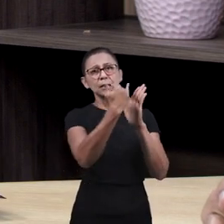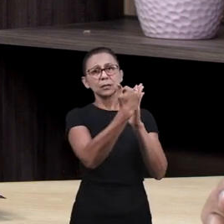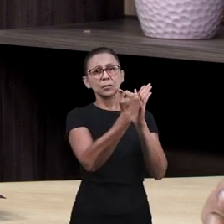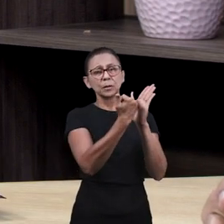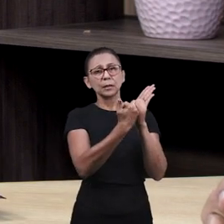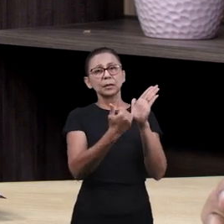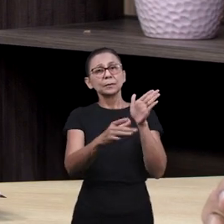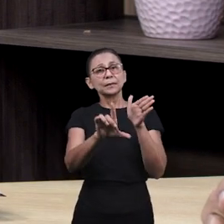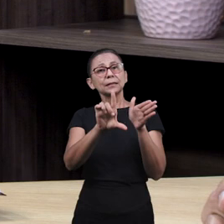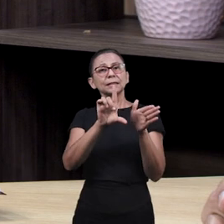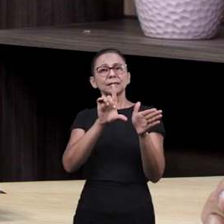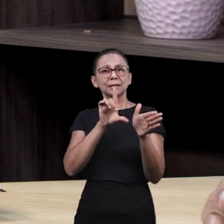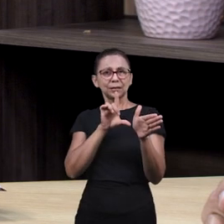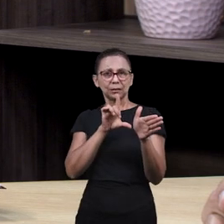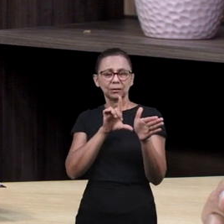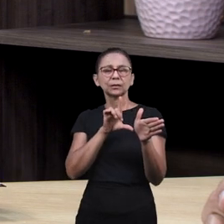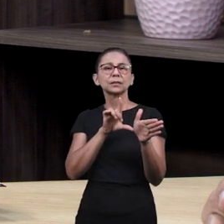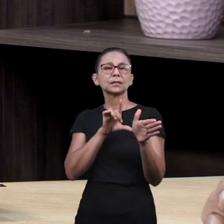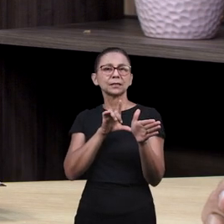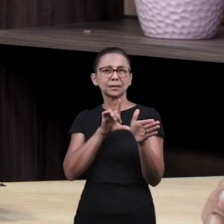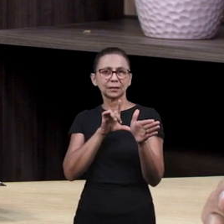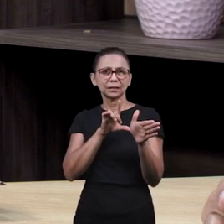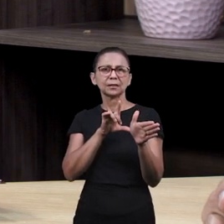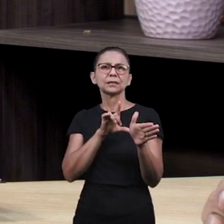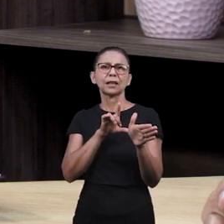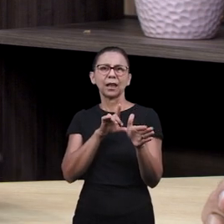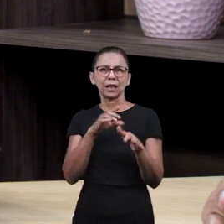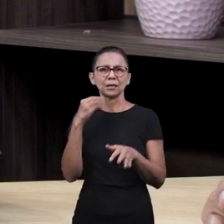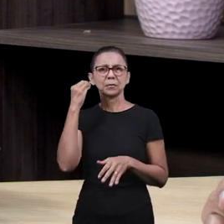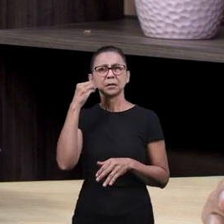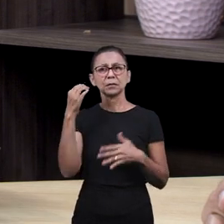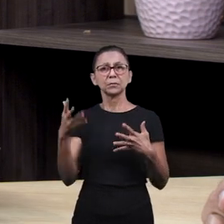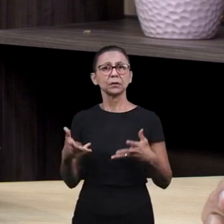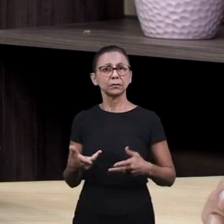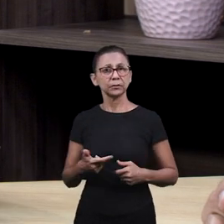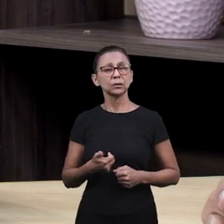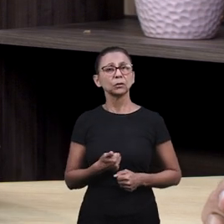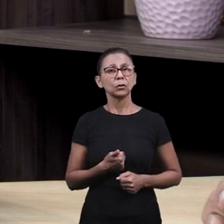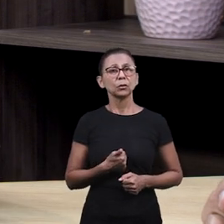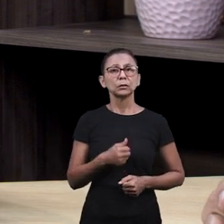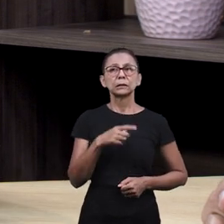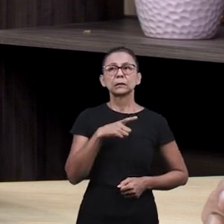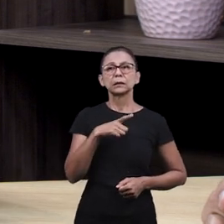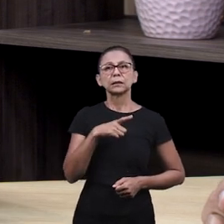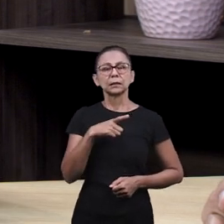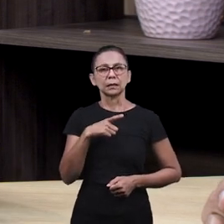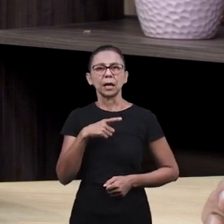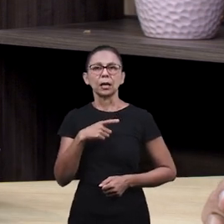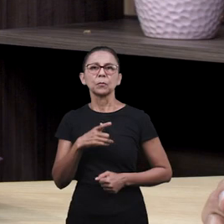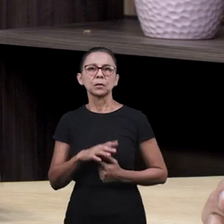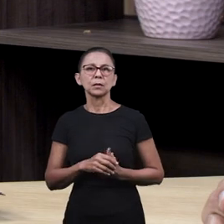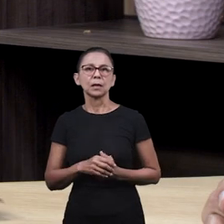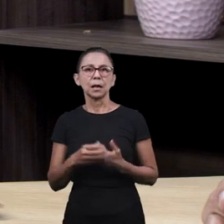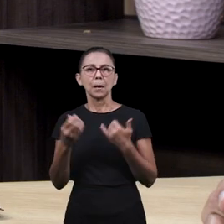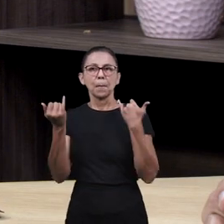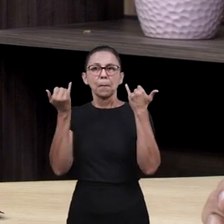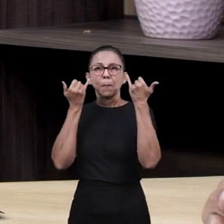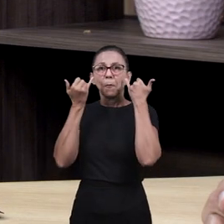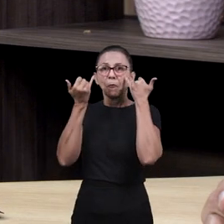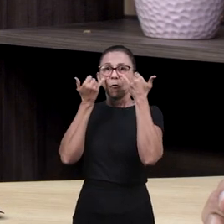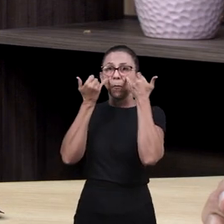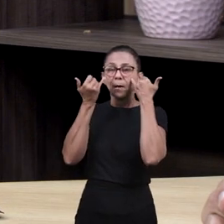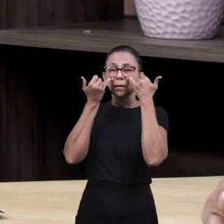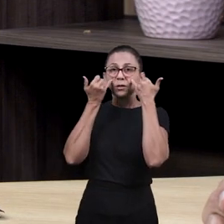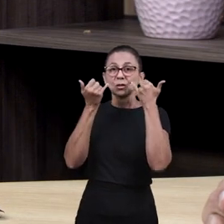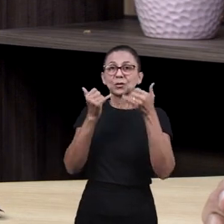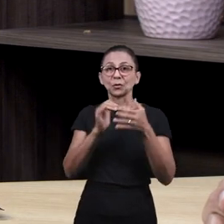às edições anteriores do programa Conversas Bíblicas. Nós temos tido experiências maravilhosas, inclusive temos recebido informações,